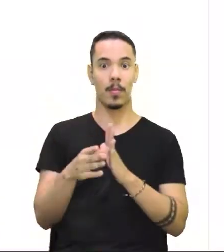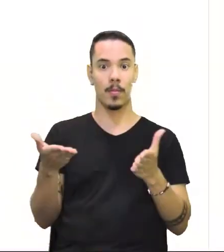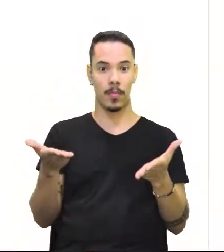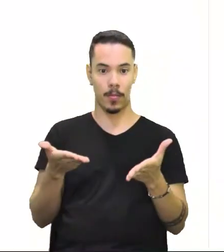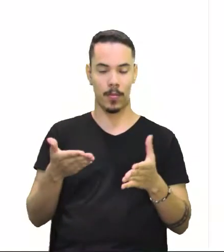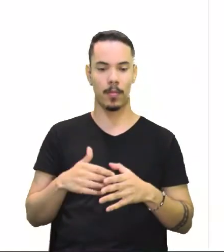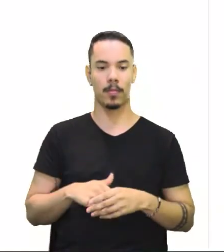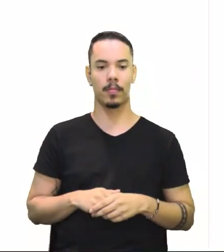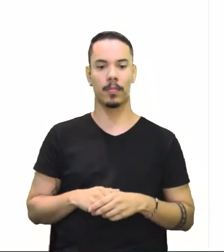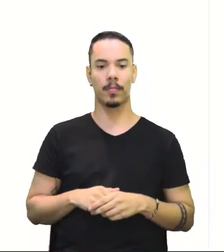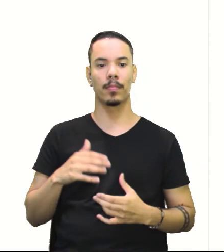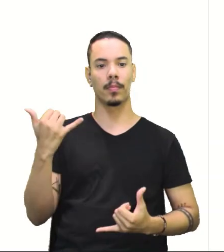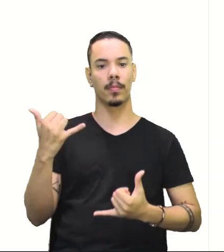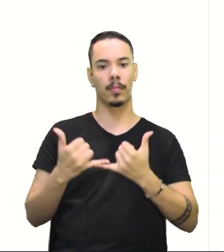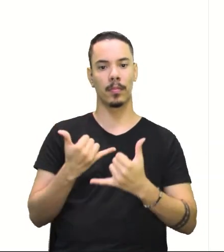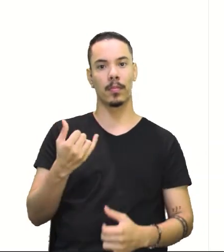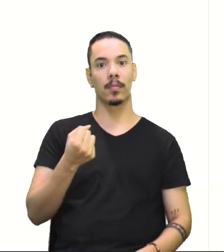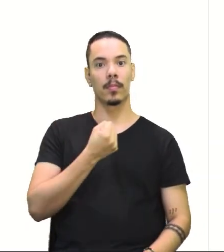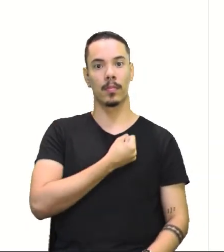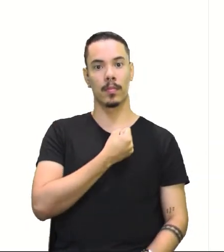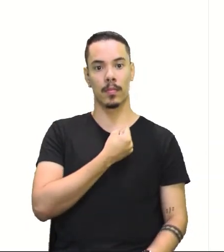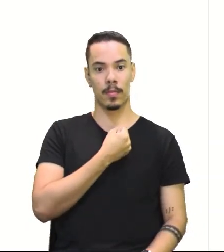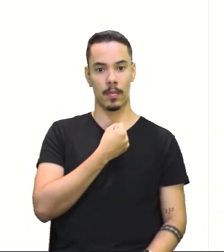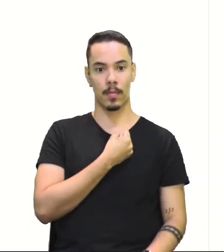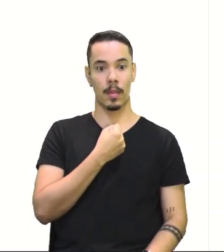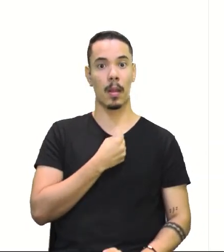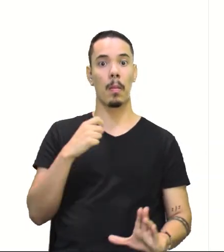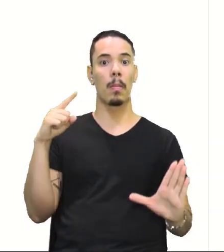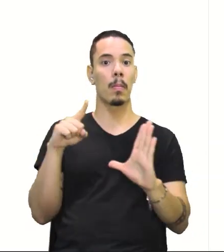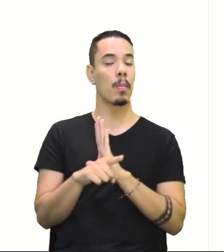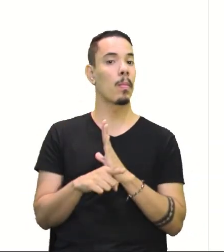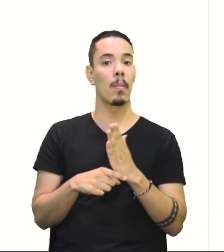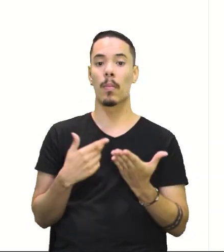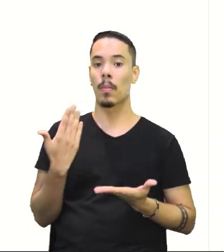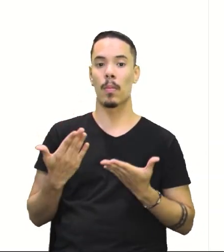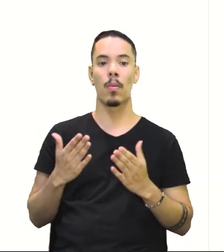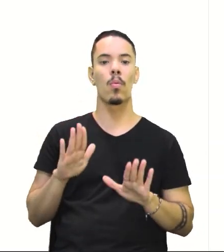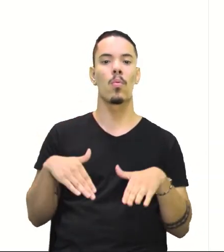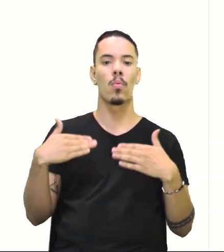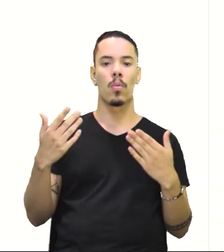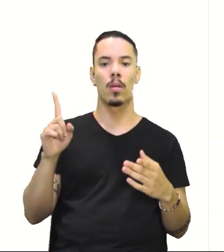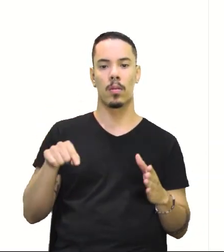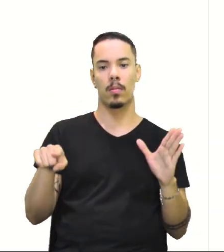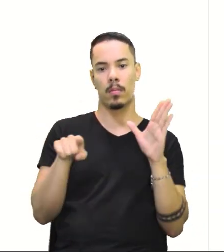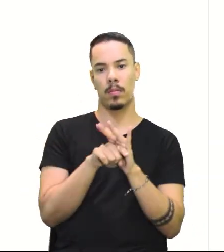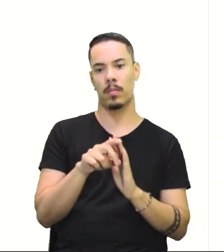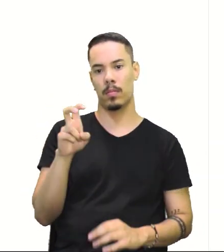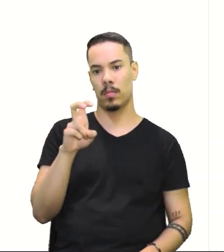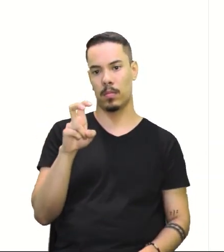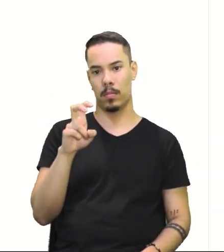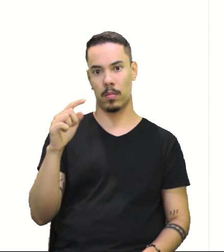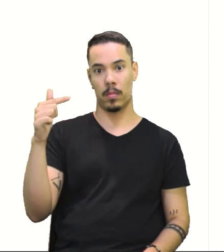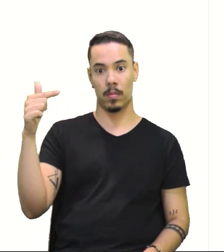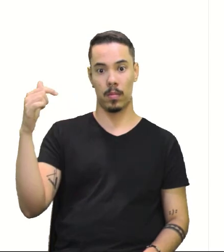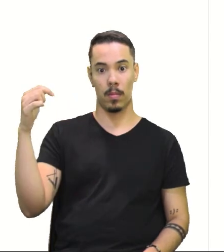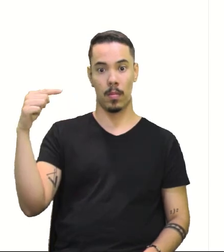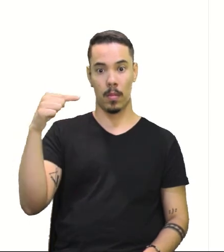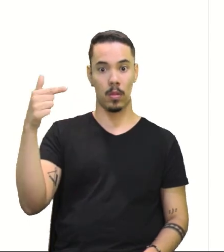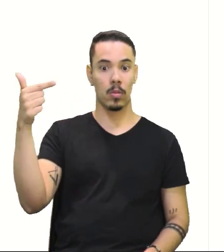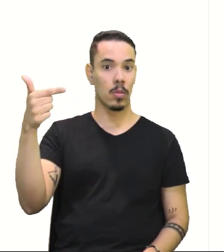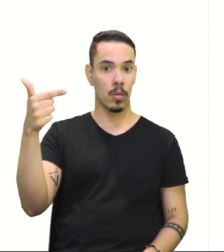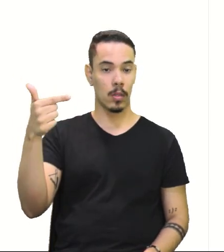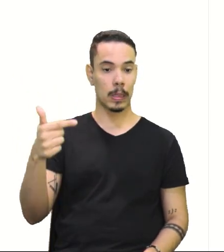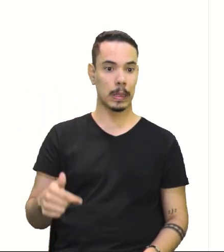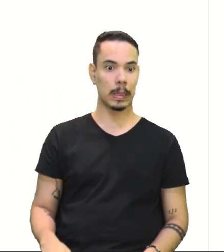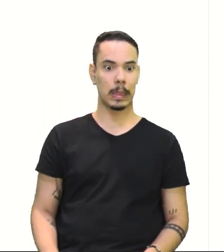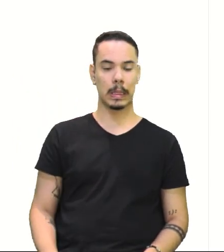lá. No Brincando com os Números, a pergunta é... quanto é menos 5 elevado a menos 2? Ixi.